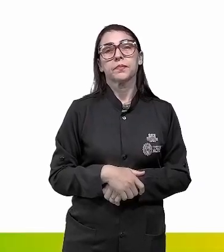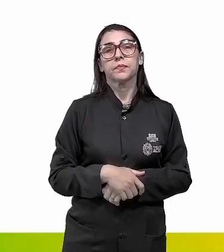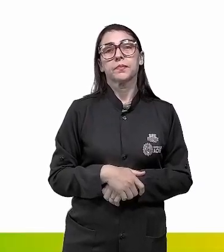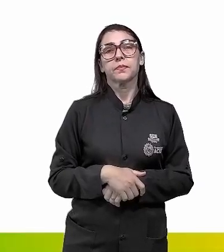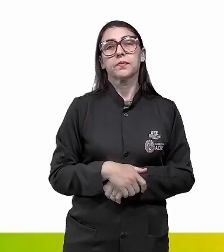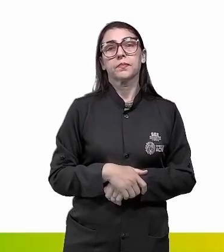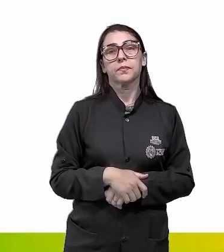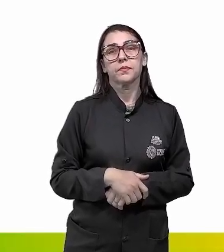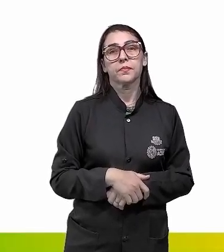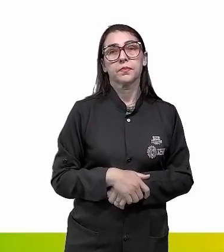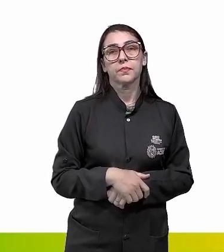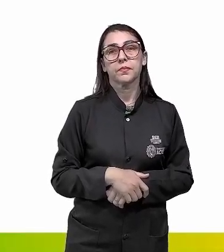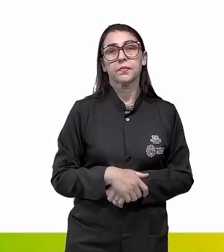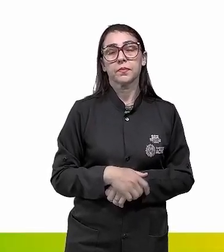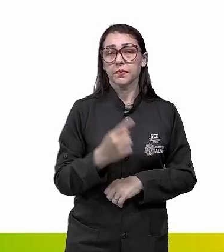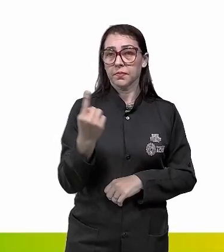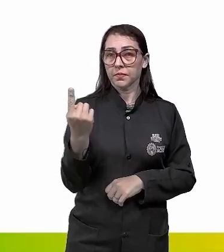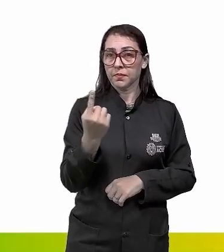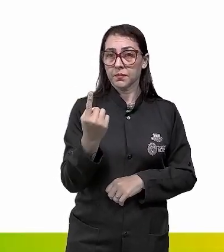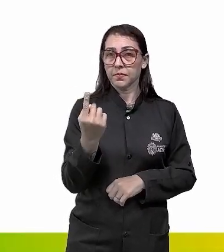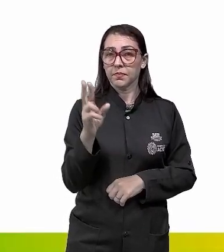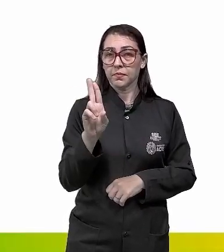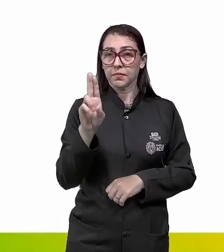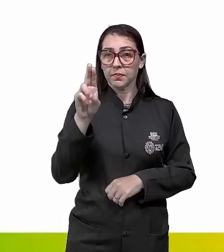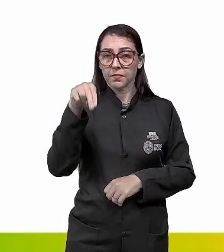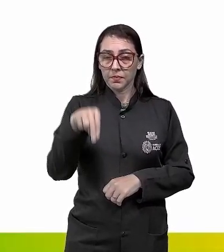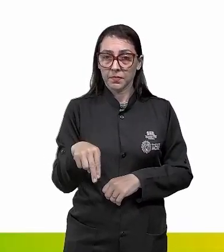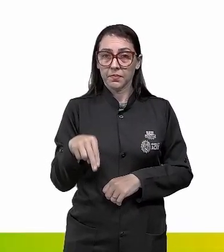À medida que nós aumentamos uma unidade para os lados,